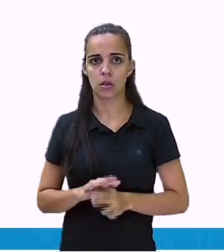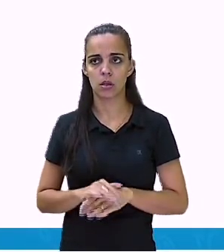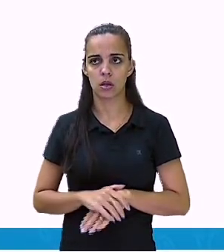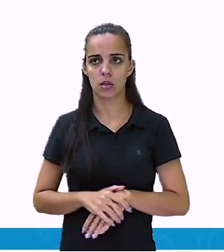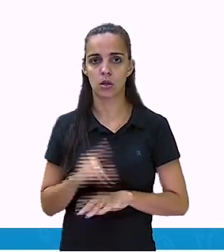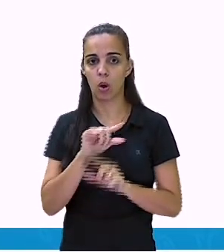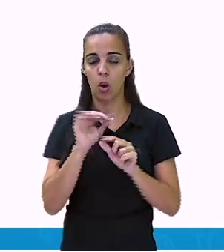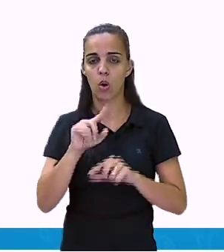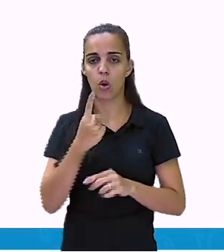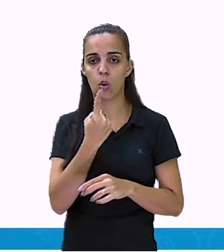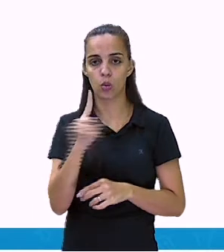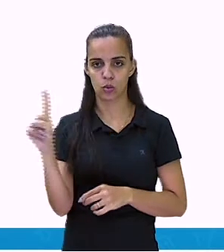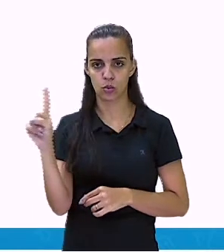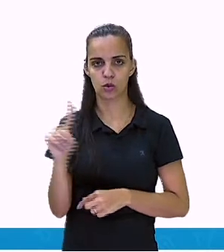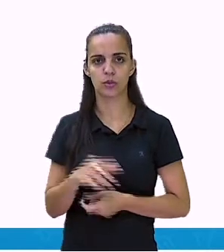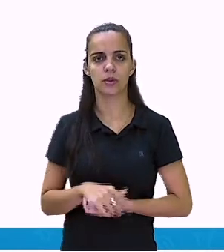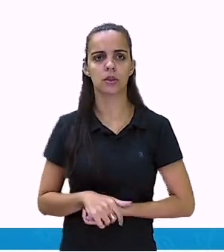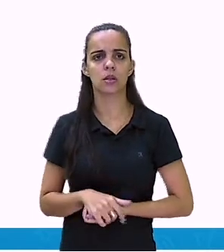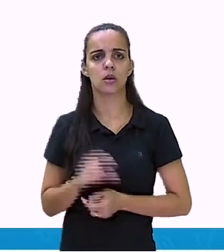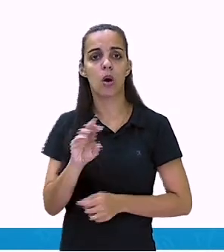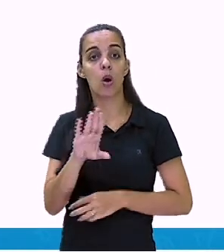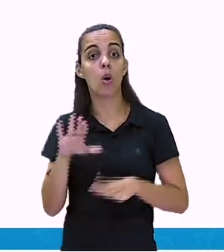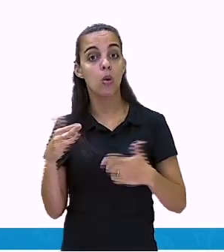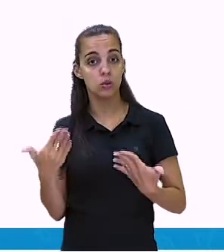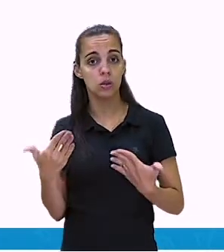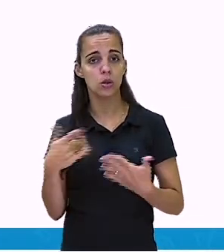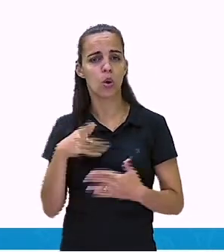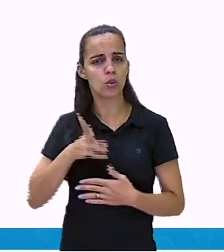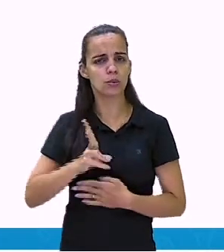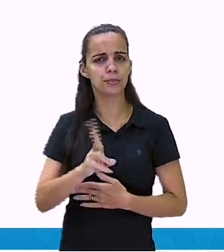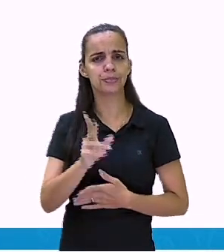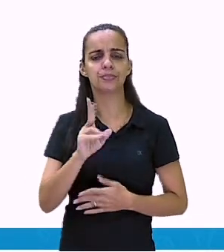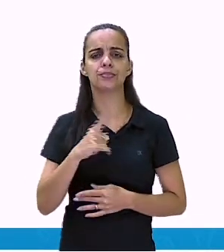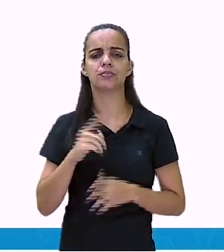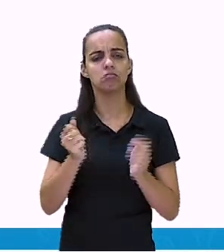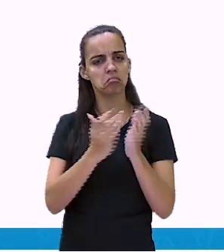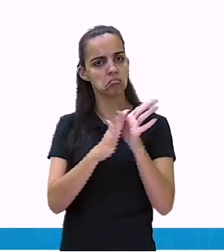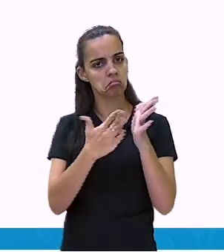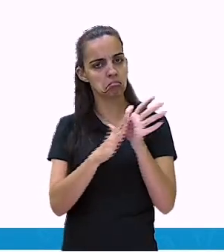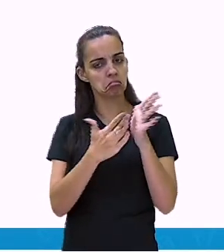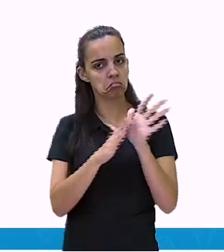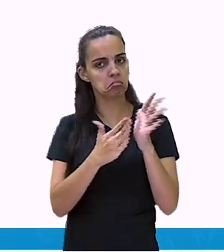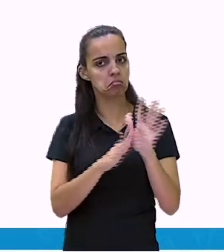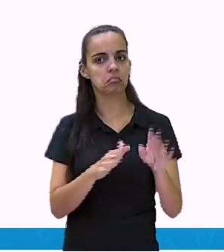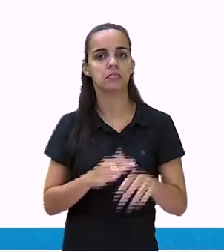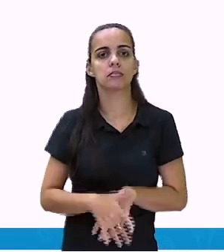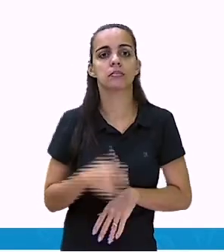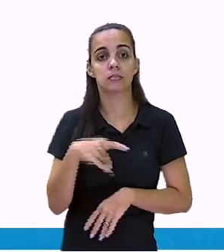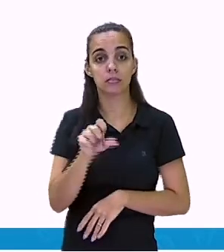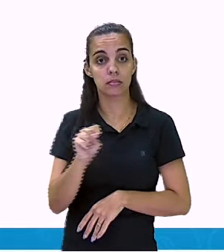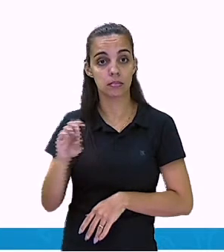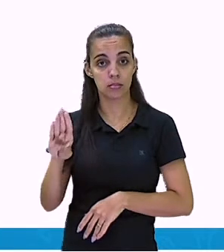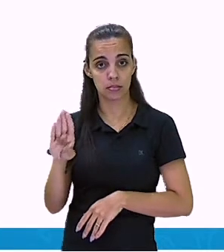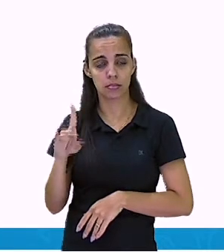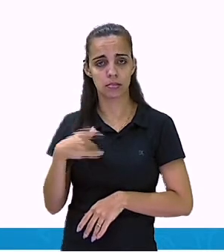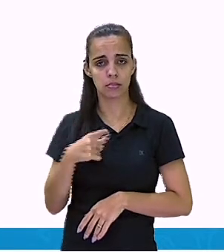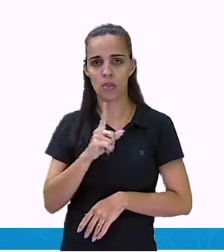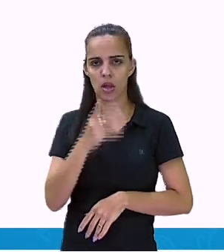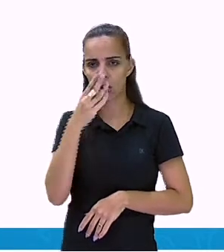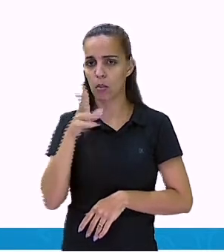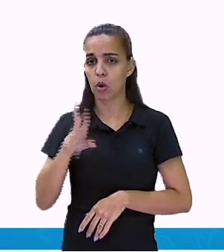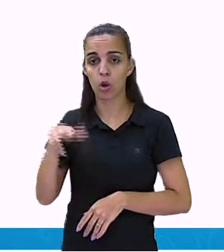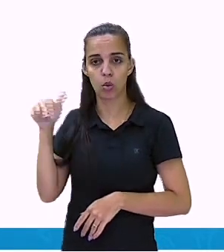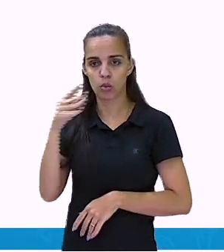Última frase, ou seja, continua sendo sempre louvável o SBT